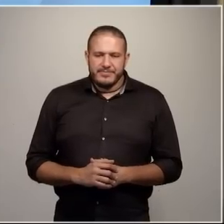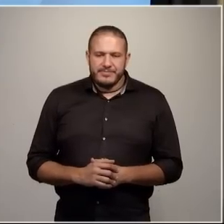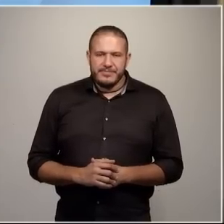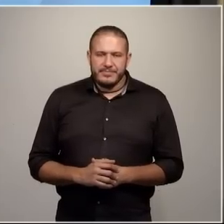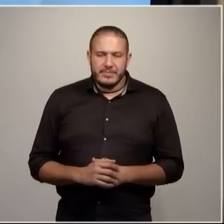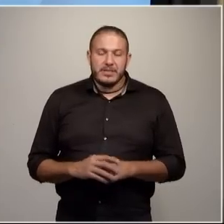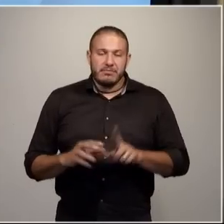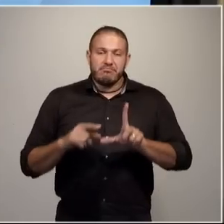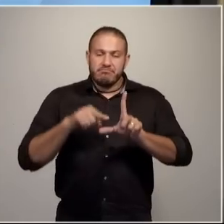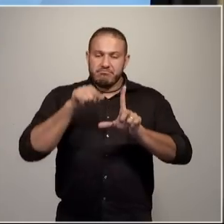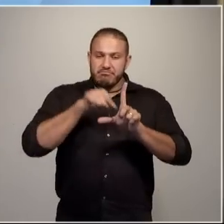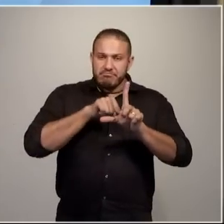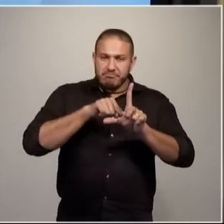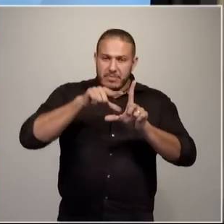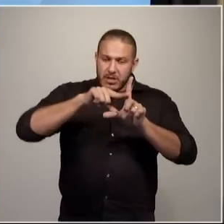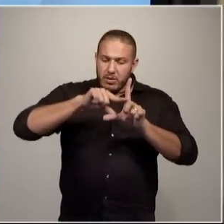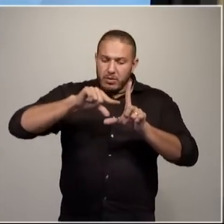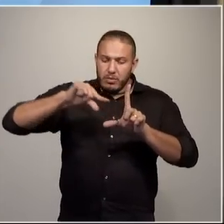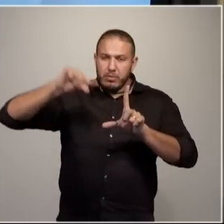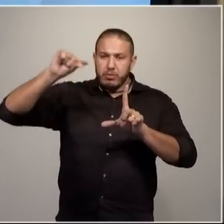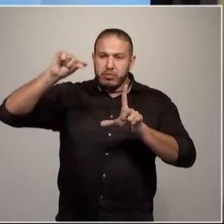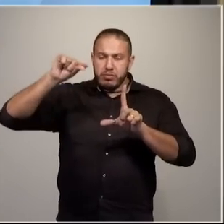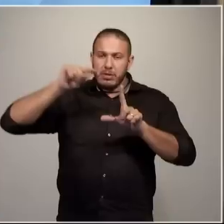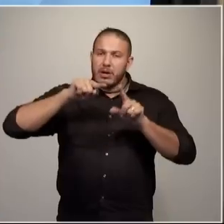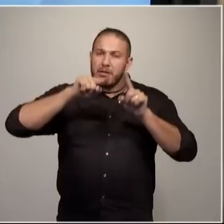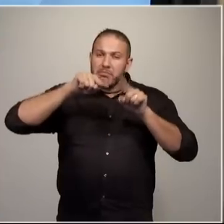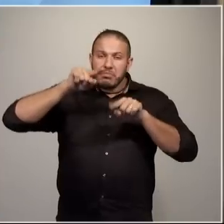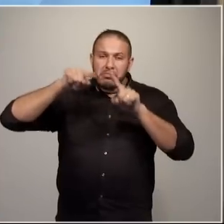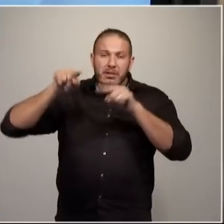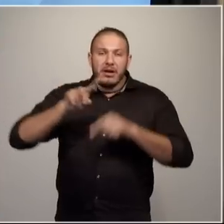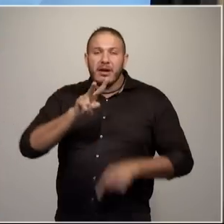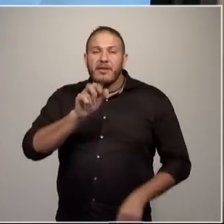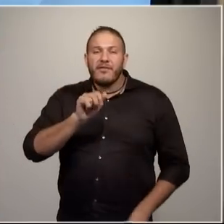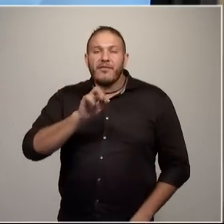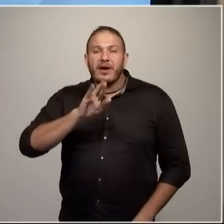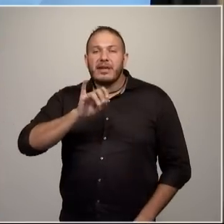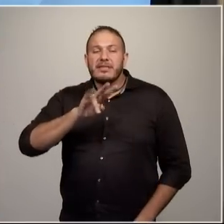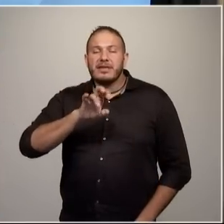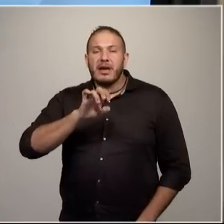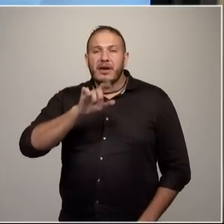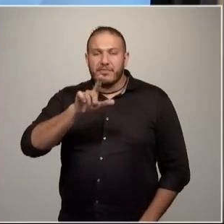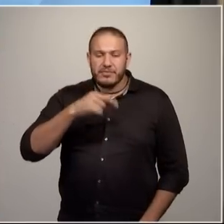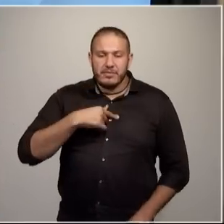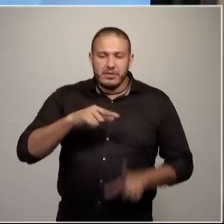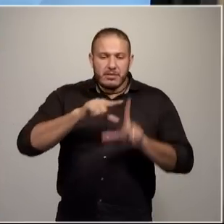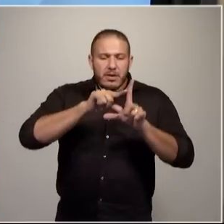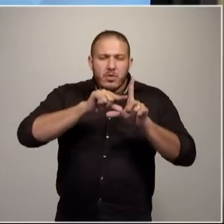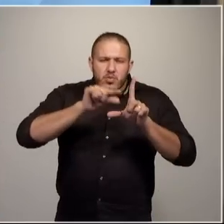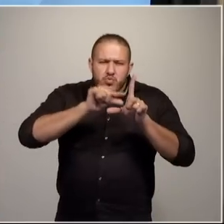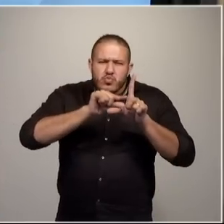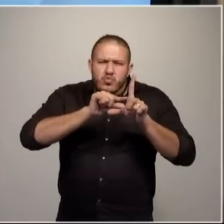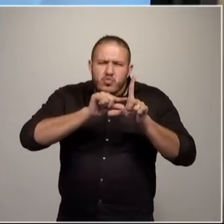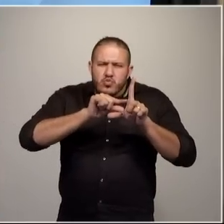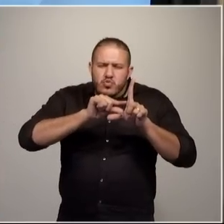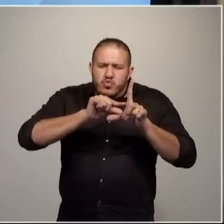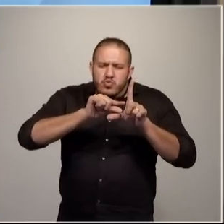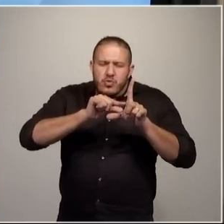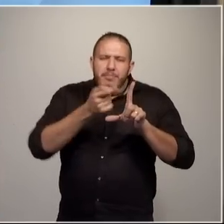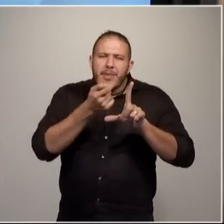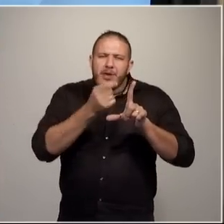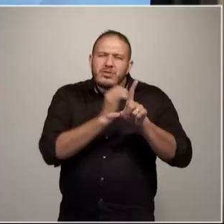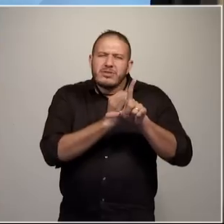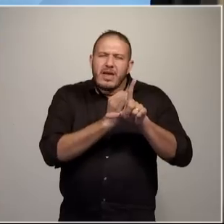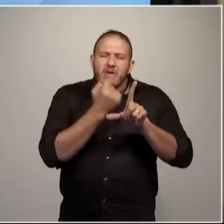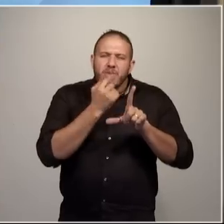Os extremos são variáveis. Quando você está perto da origem, os extremos vão de um valor bem pequenininho, perto de zero, até um valor